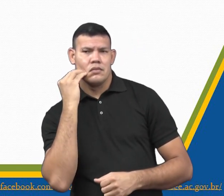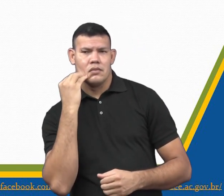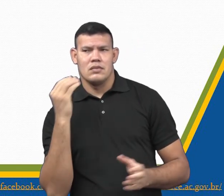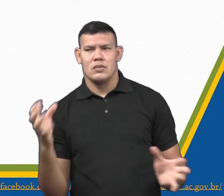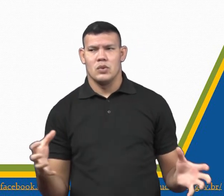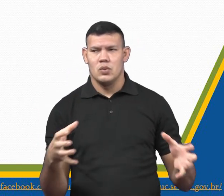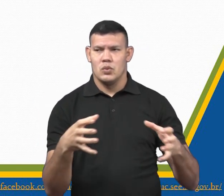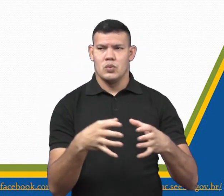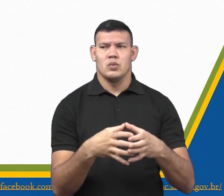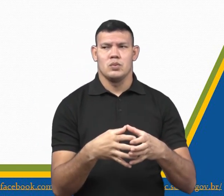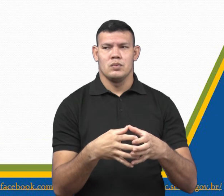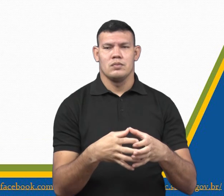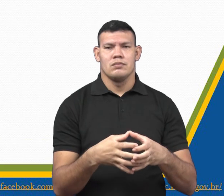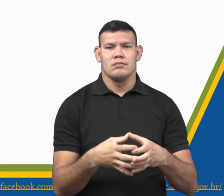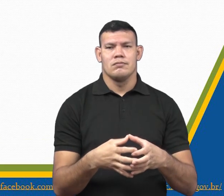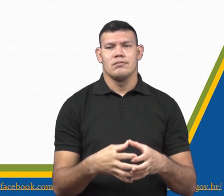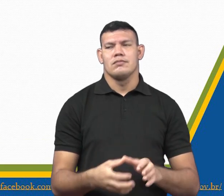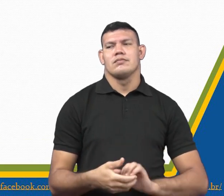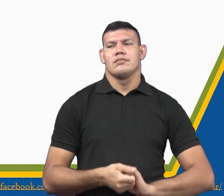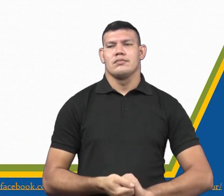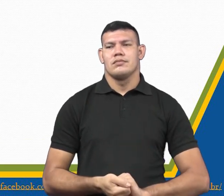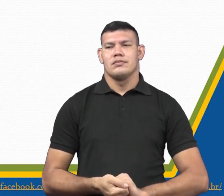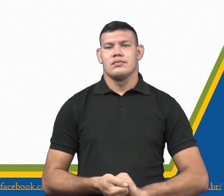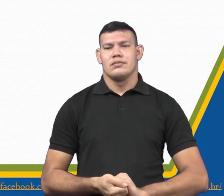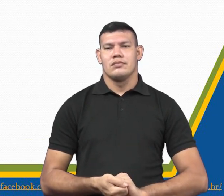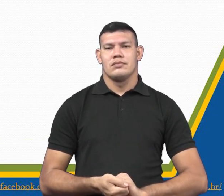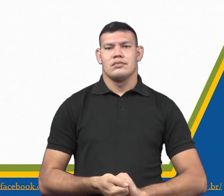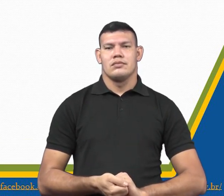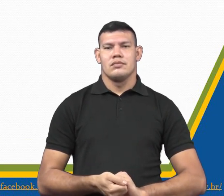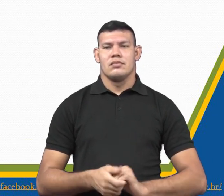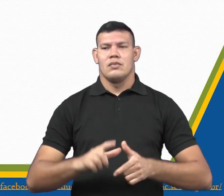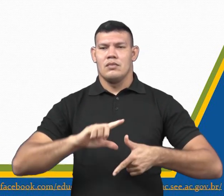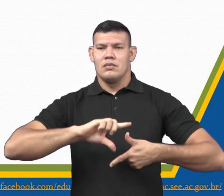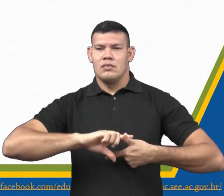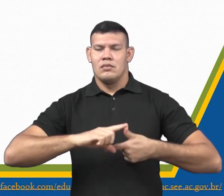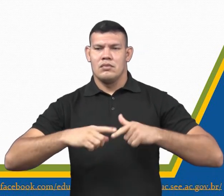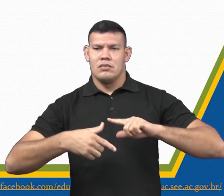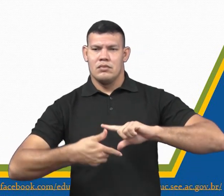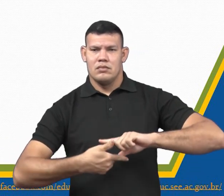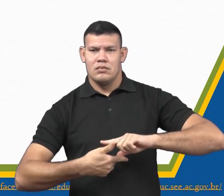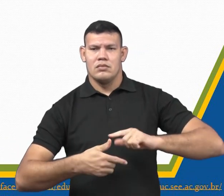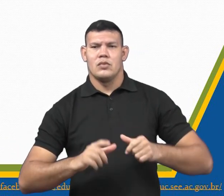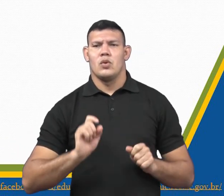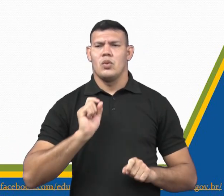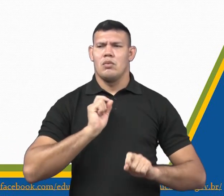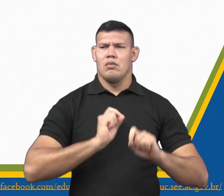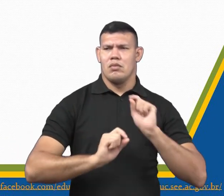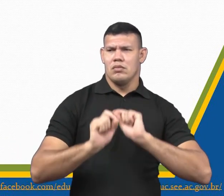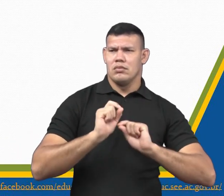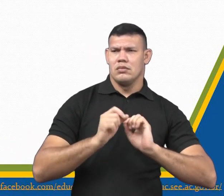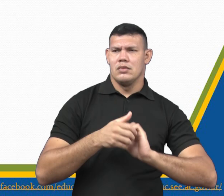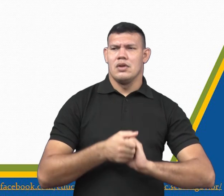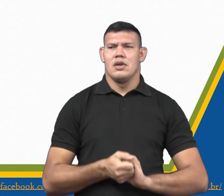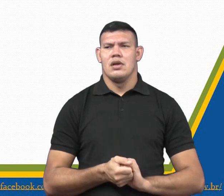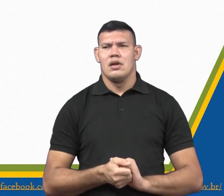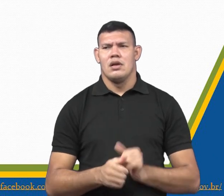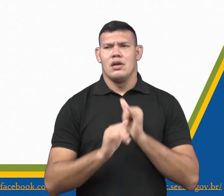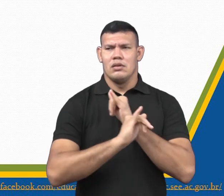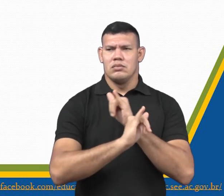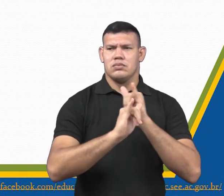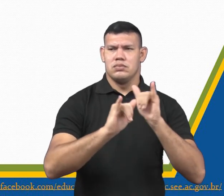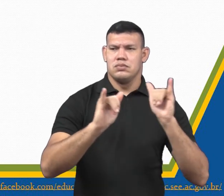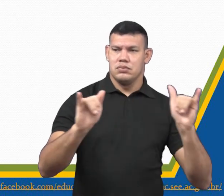texto diz: a divulgação pela Fundação Cearense de Meteorologia e Recursos Hídricos do mais